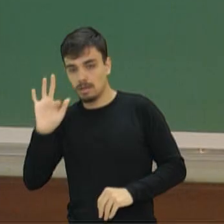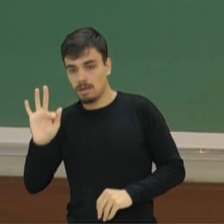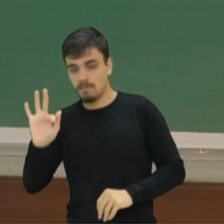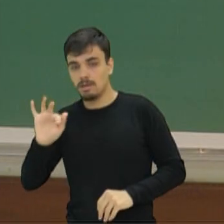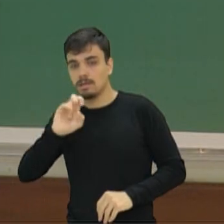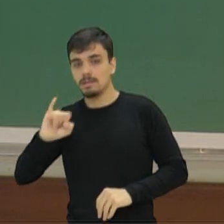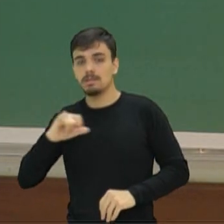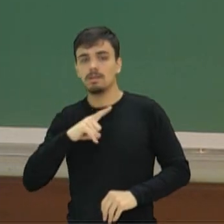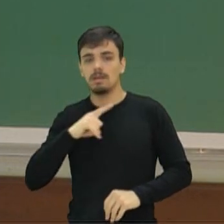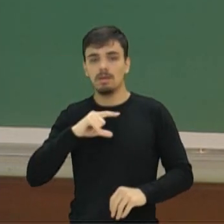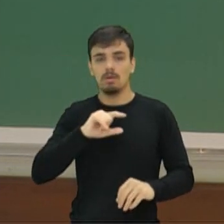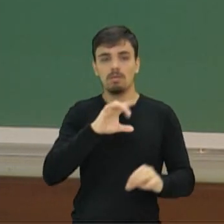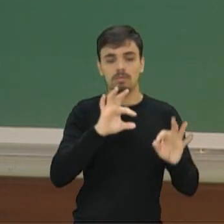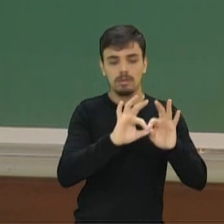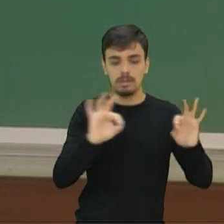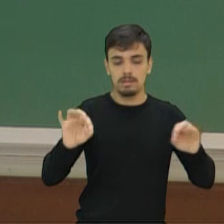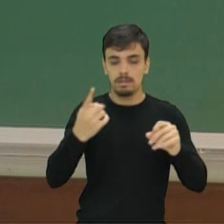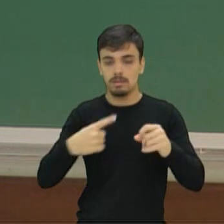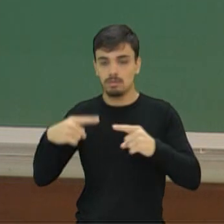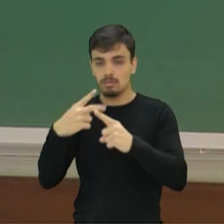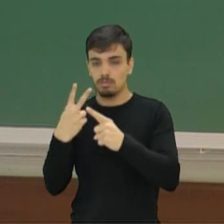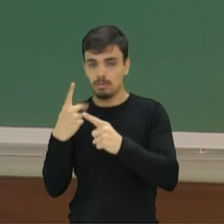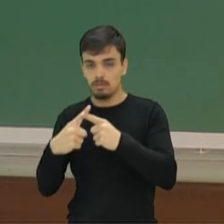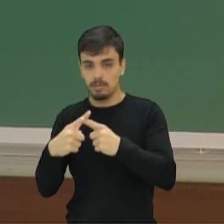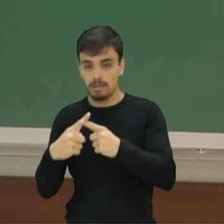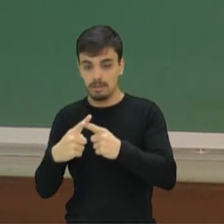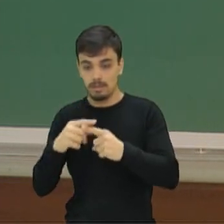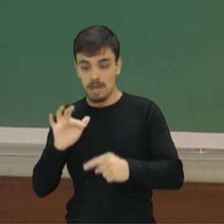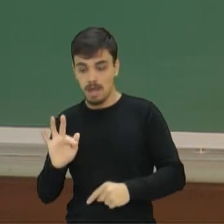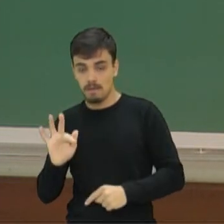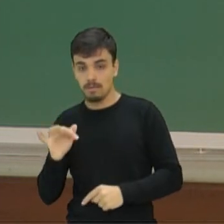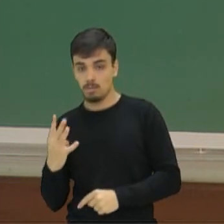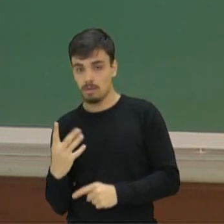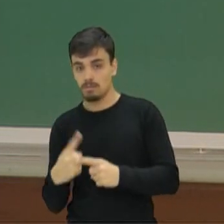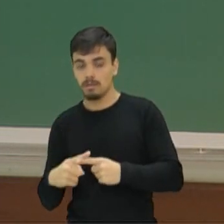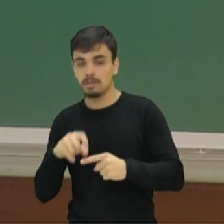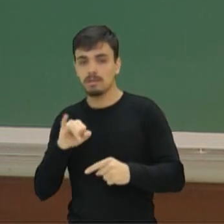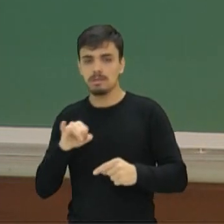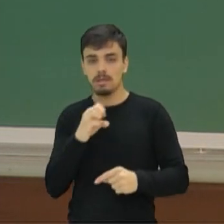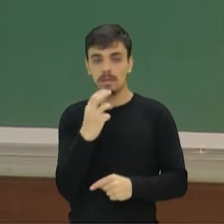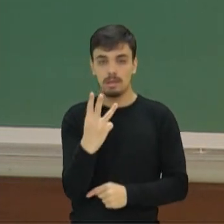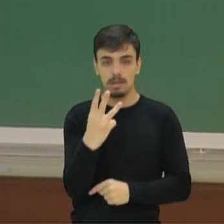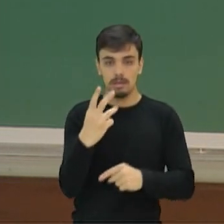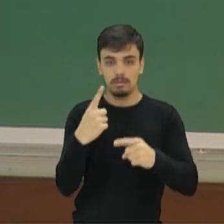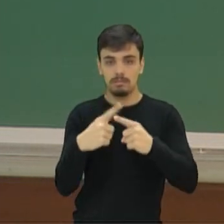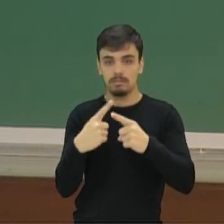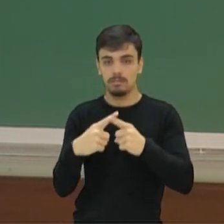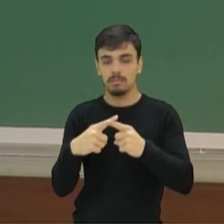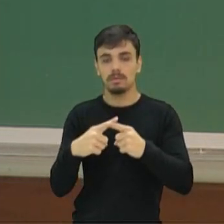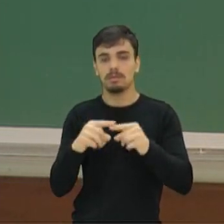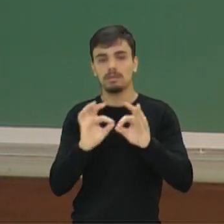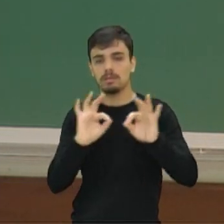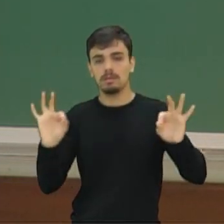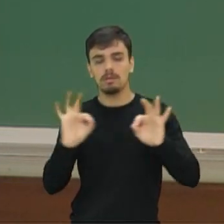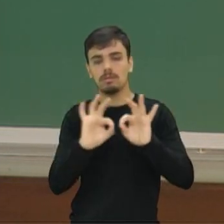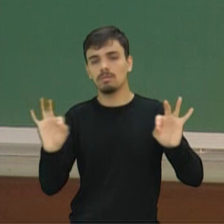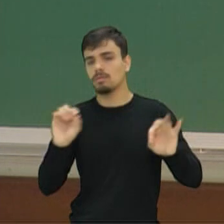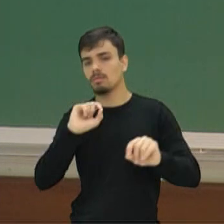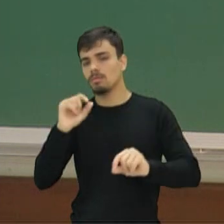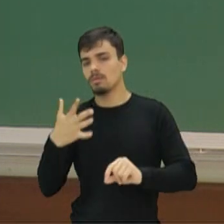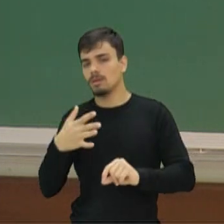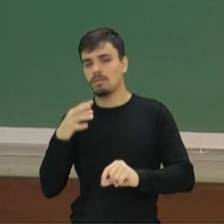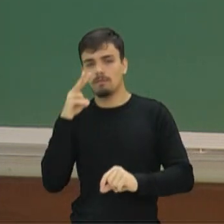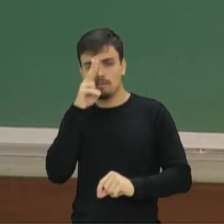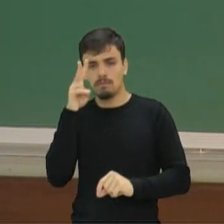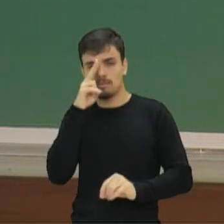distância, a força cai 4 vezes. E se eu triplicar a distância, a força vai